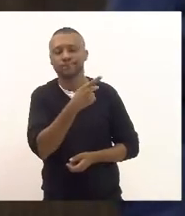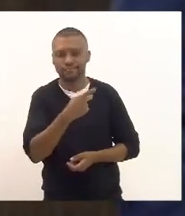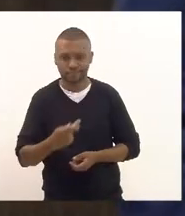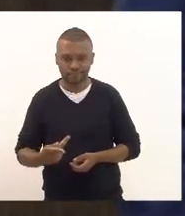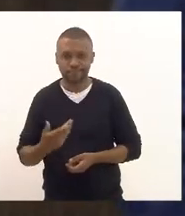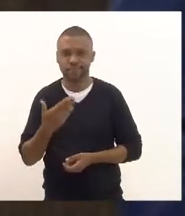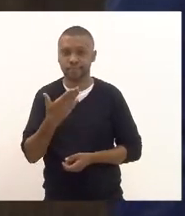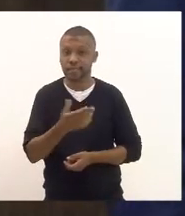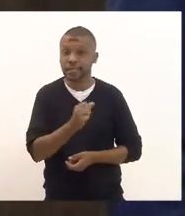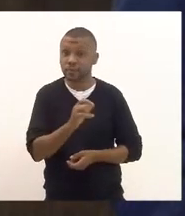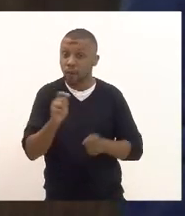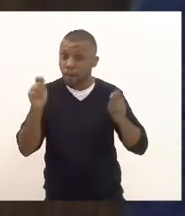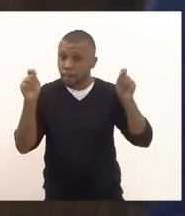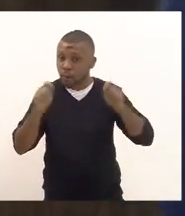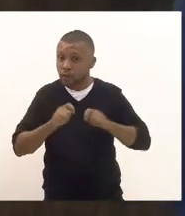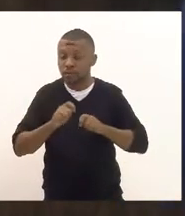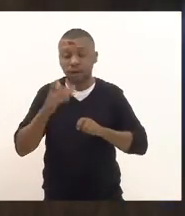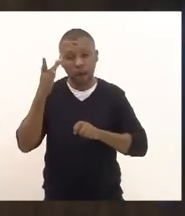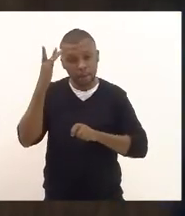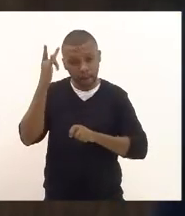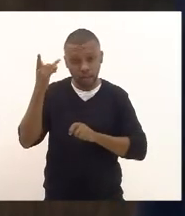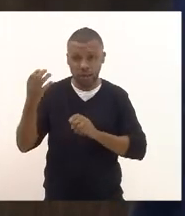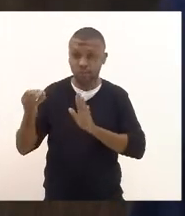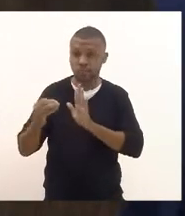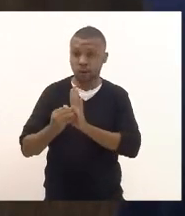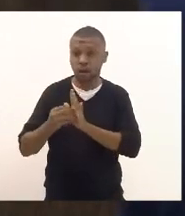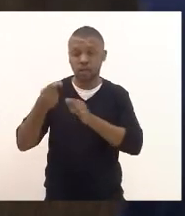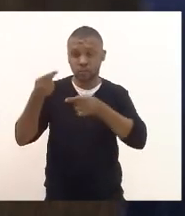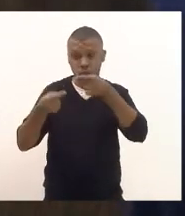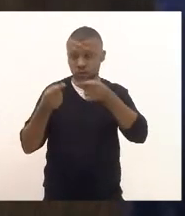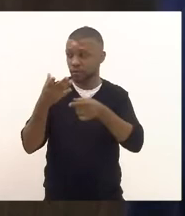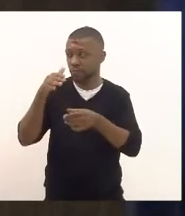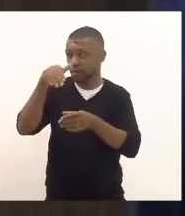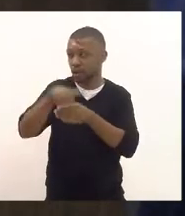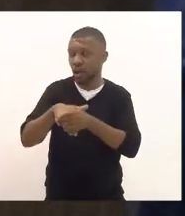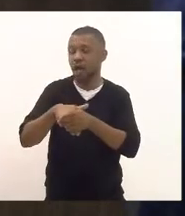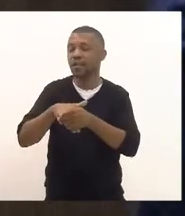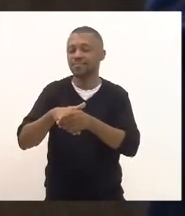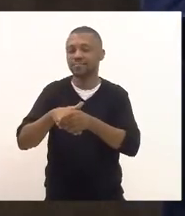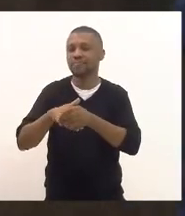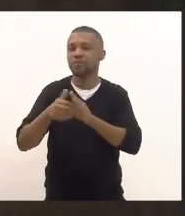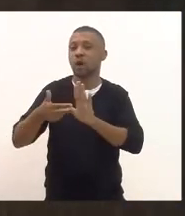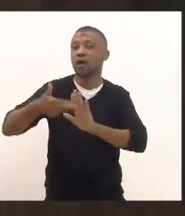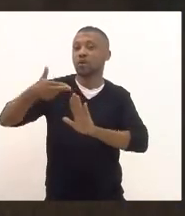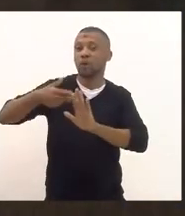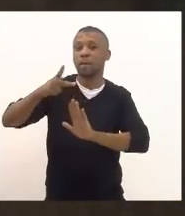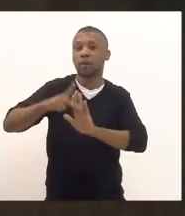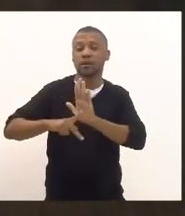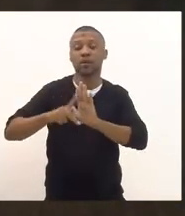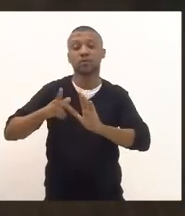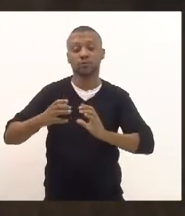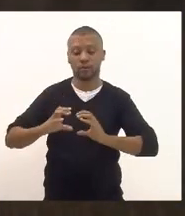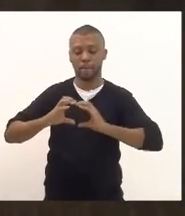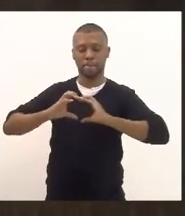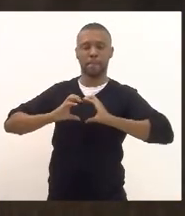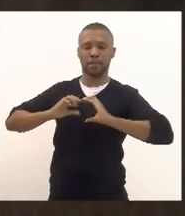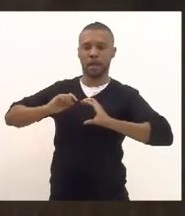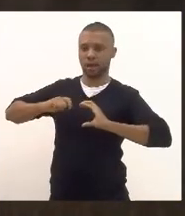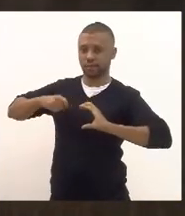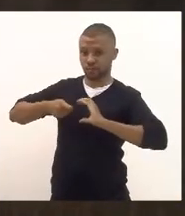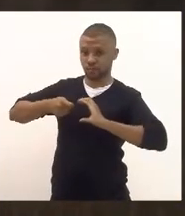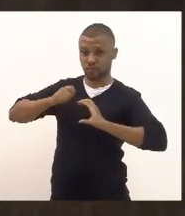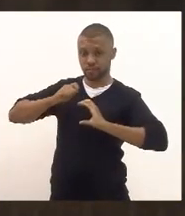possível amanhã colocasse em Pauta a votação da resolução um projeto de medalha que é